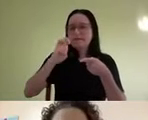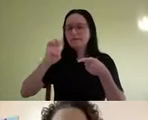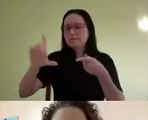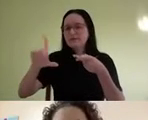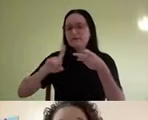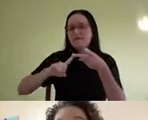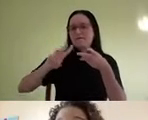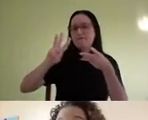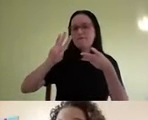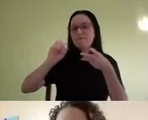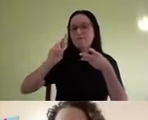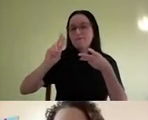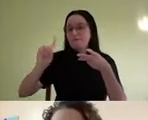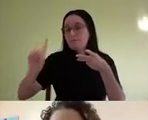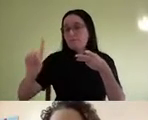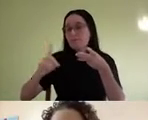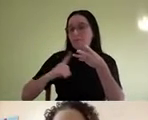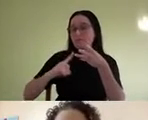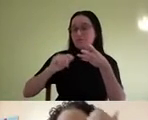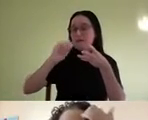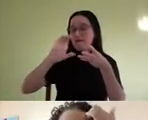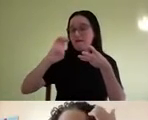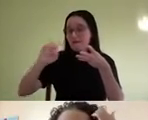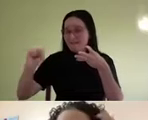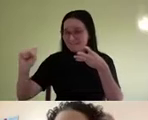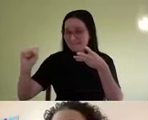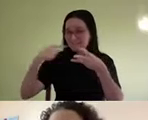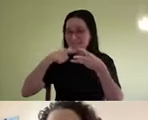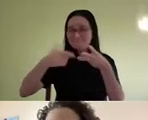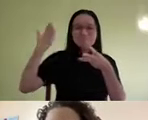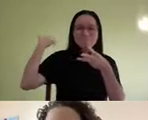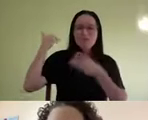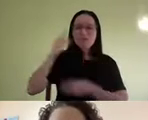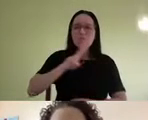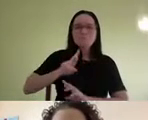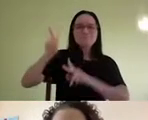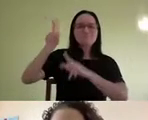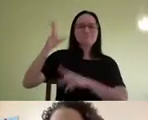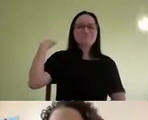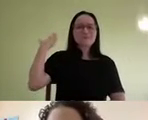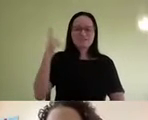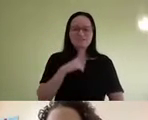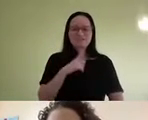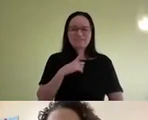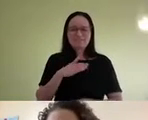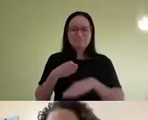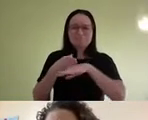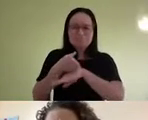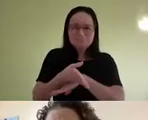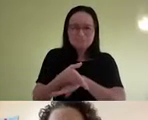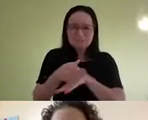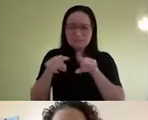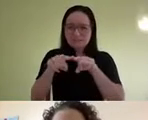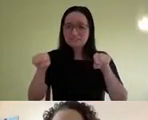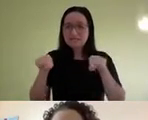como Access, mas eles tinham outros nomes na época e para mim era muito difícil, porque imagina você entrar numa sala de aula, eu muito